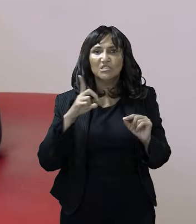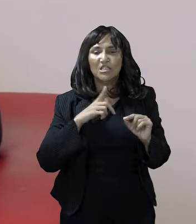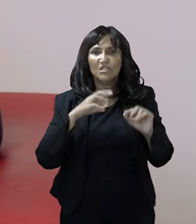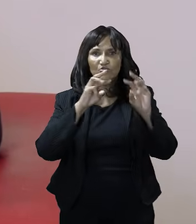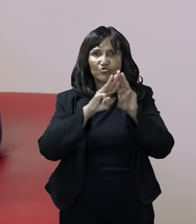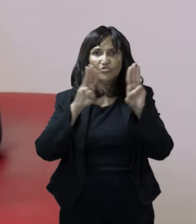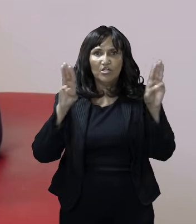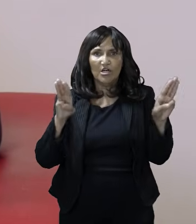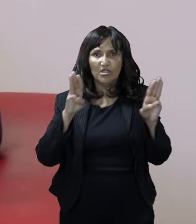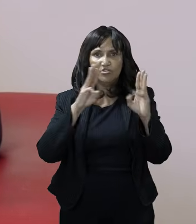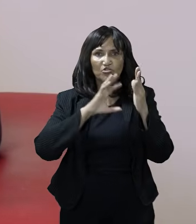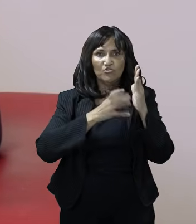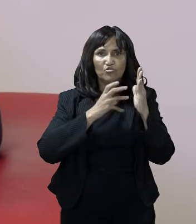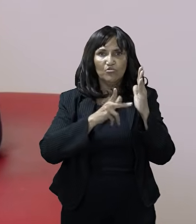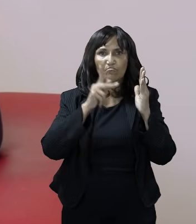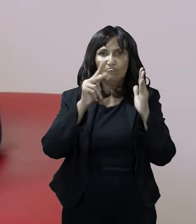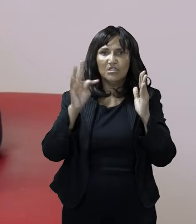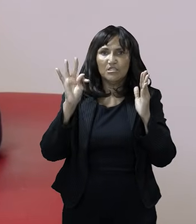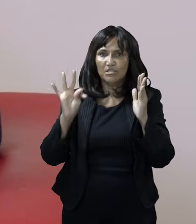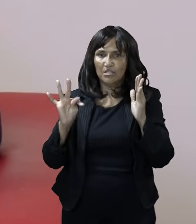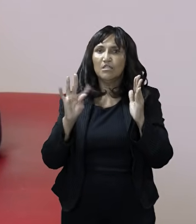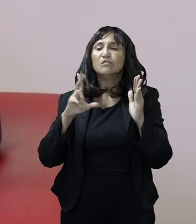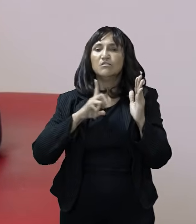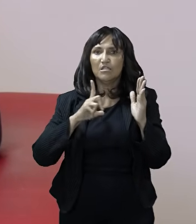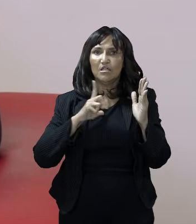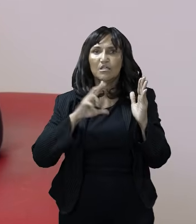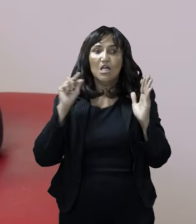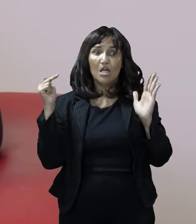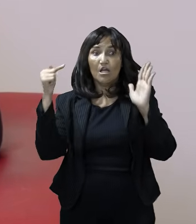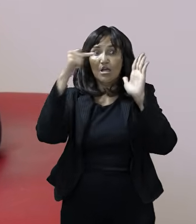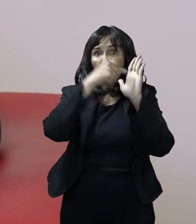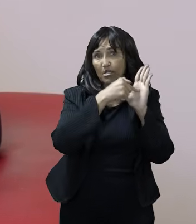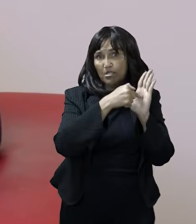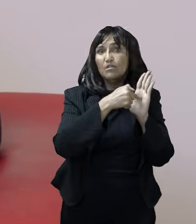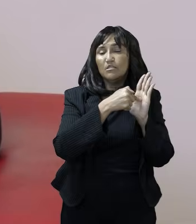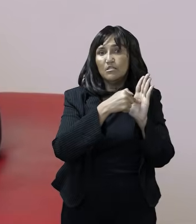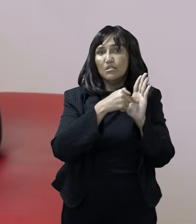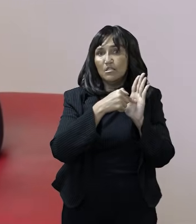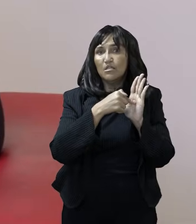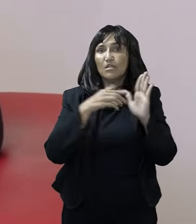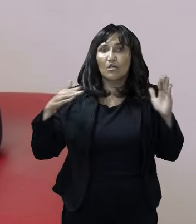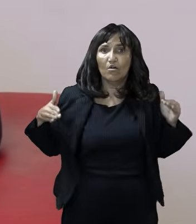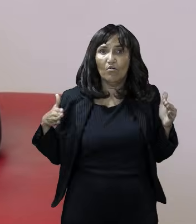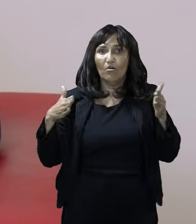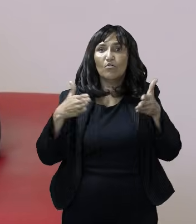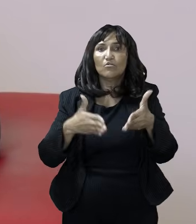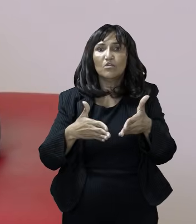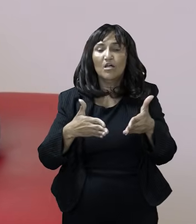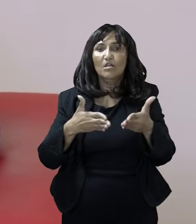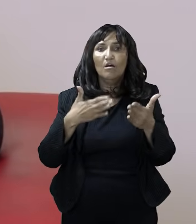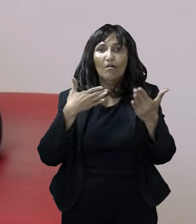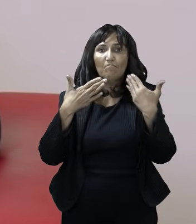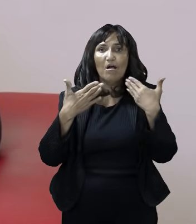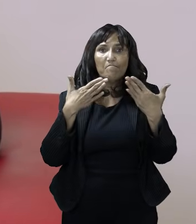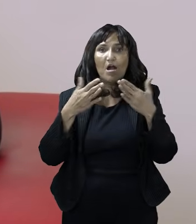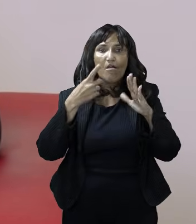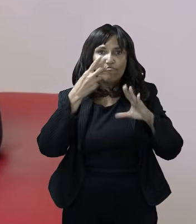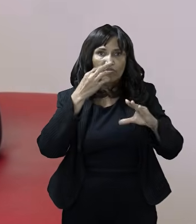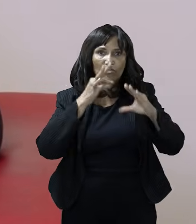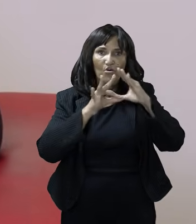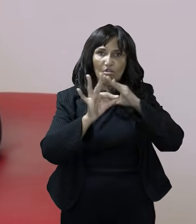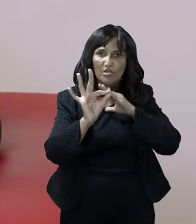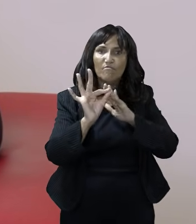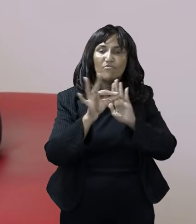do PT, vai ter um box lá que vai ter, clique aqui no Congresso, 8º Congresso do PT, e você pode mandar